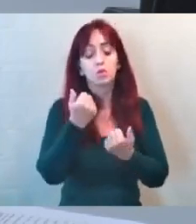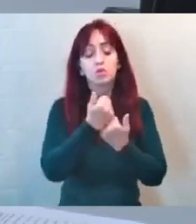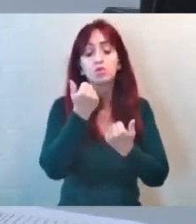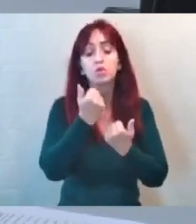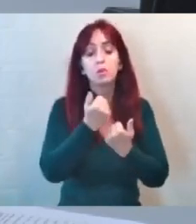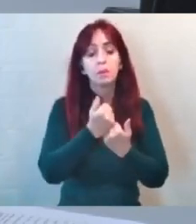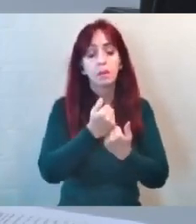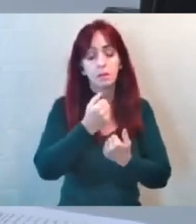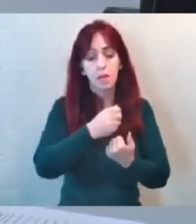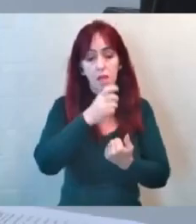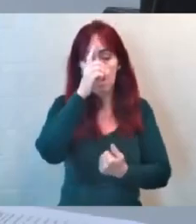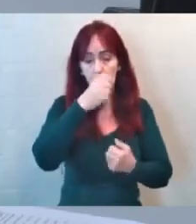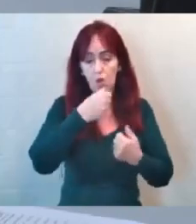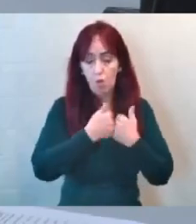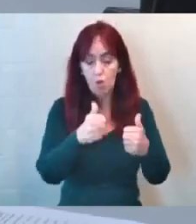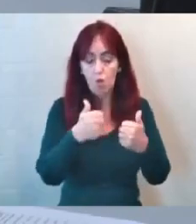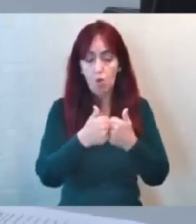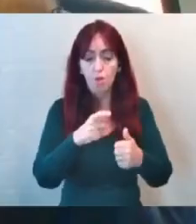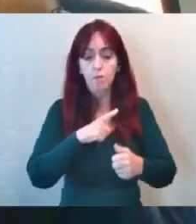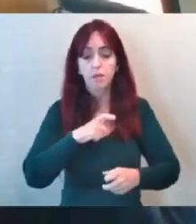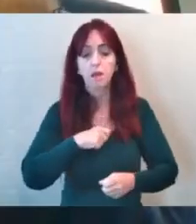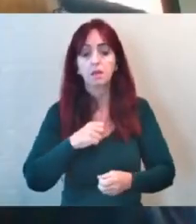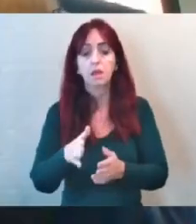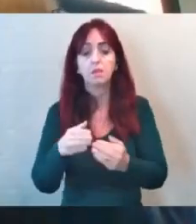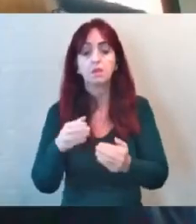de viagens se eles estão devolvendo em dinheiro?